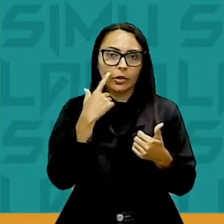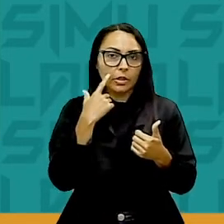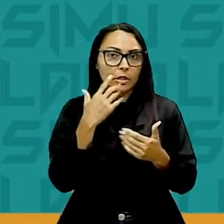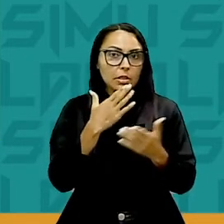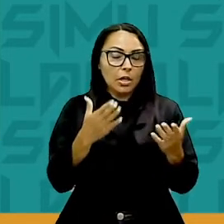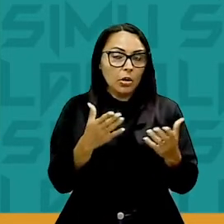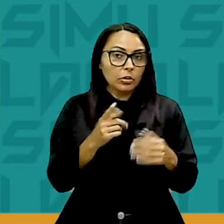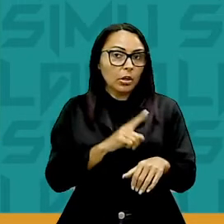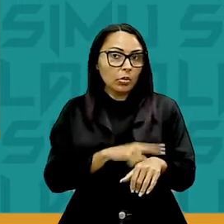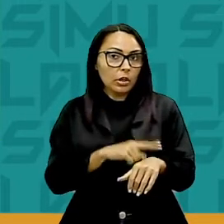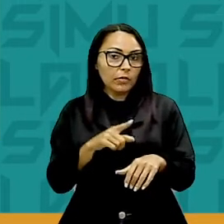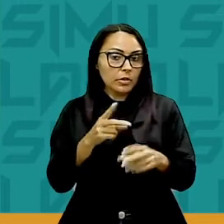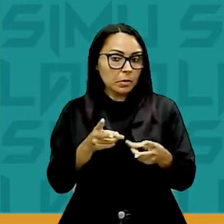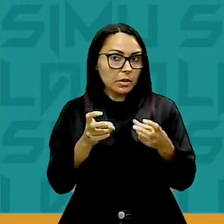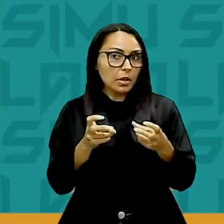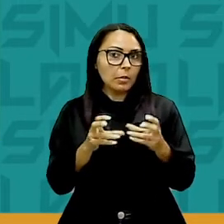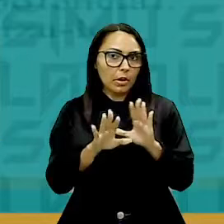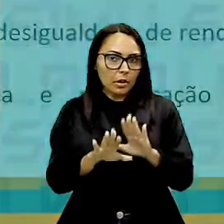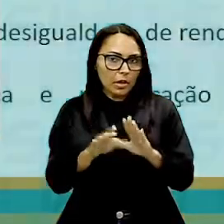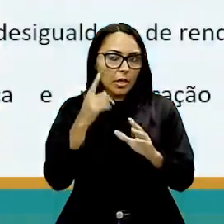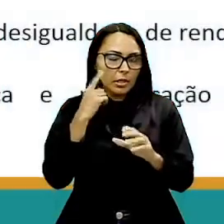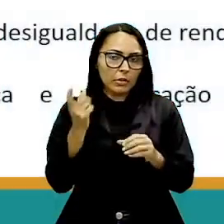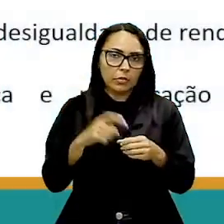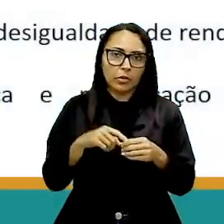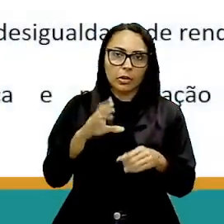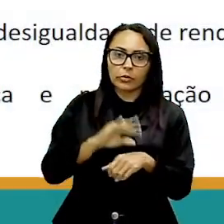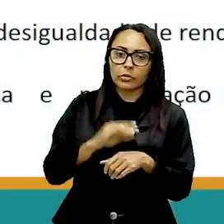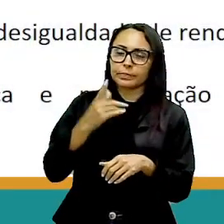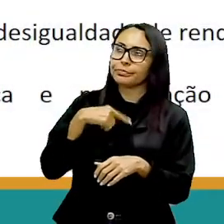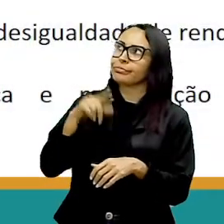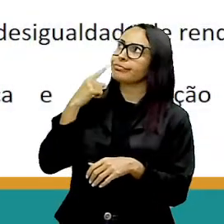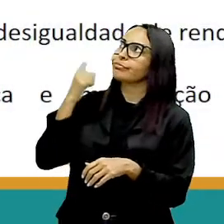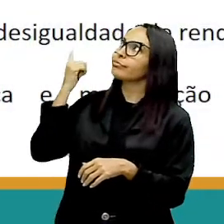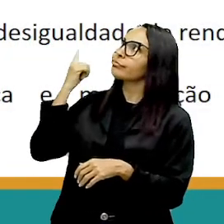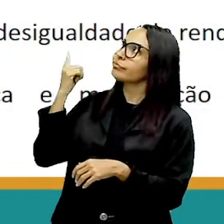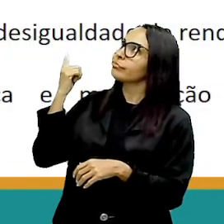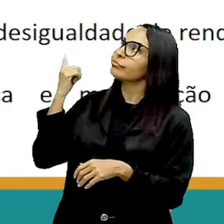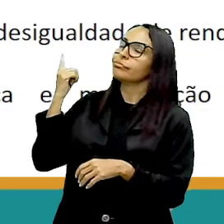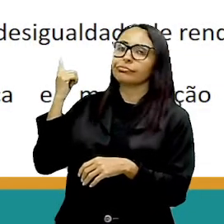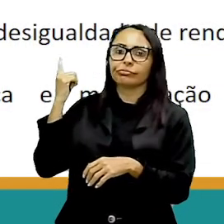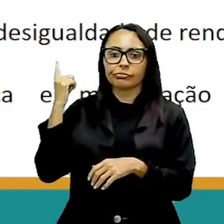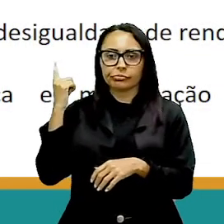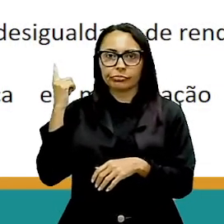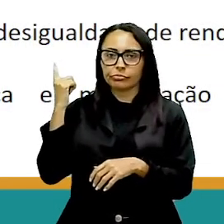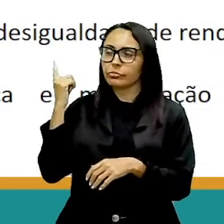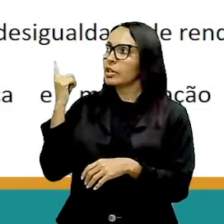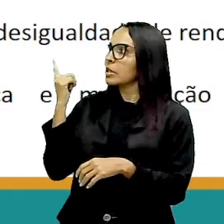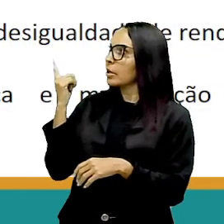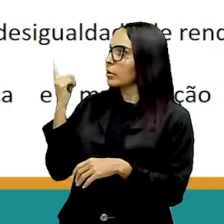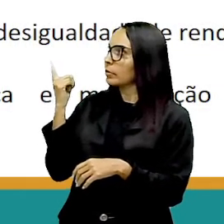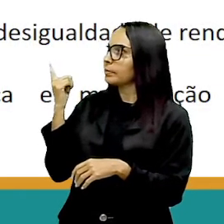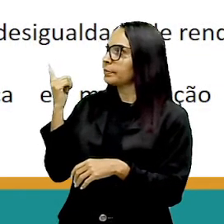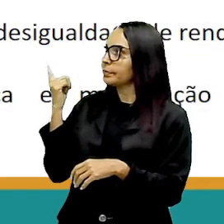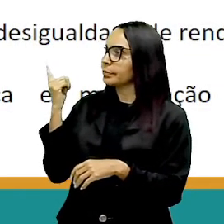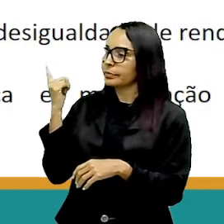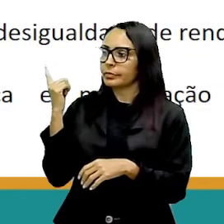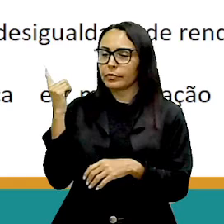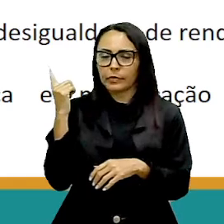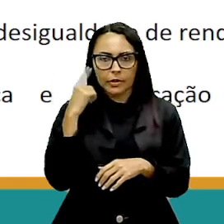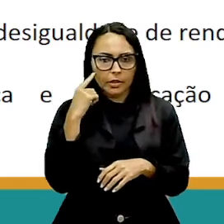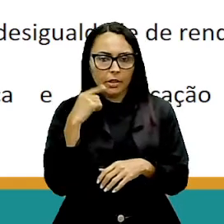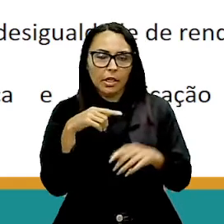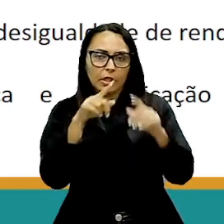hora que você identificar. Vamos voltar lá à imagem? Nessa imagem que foi aqui retratado, né, nessa